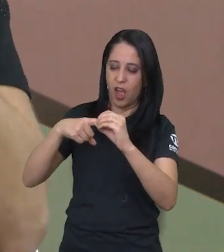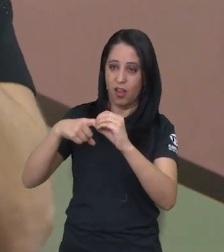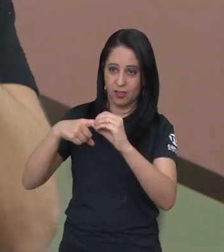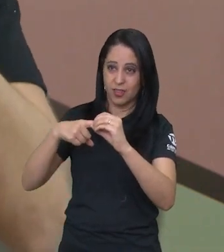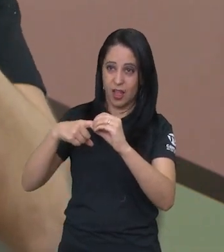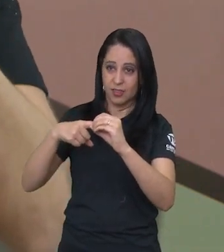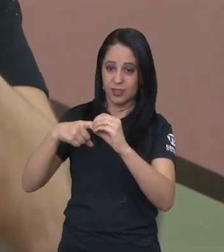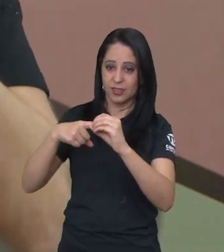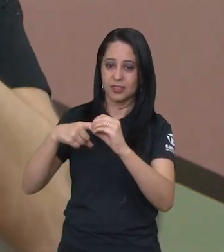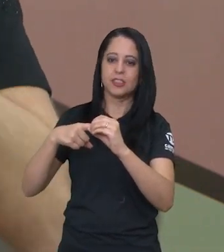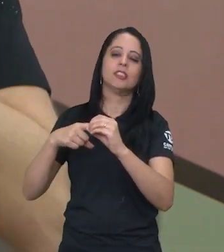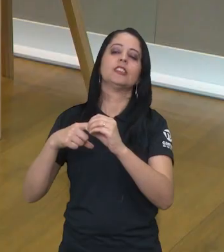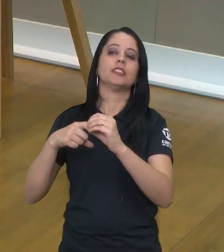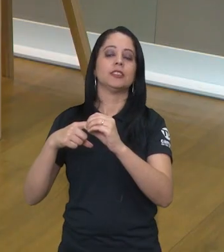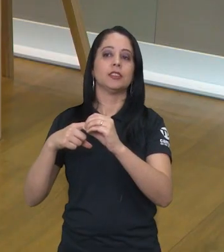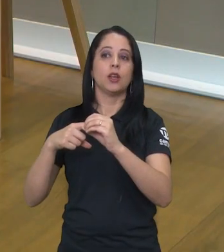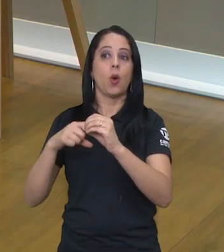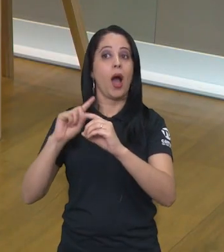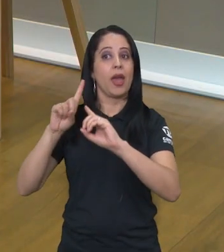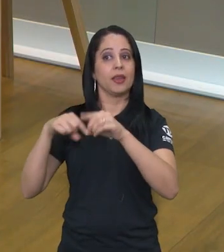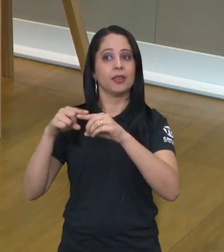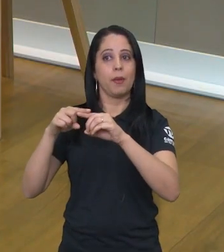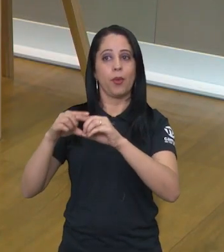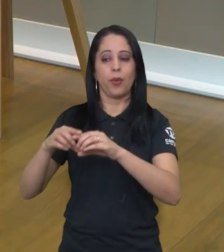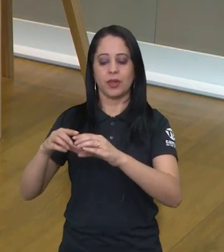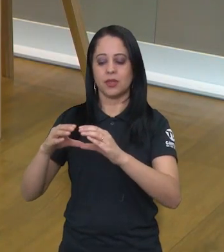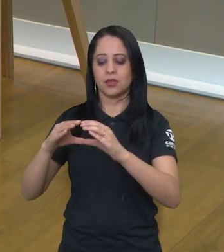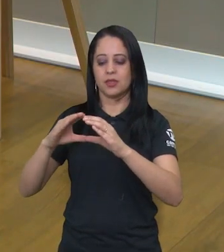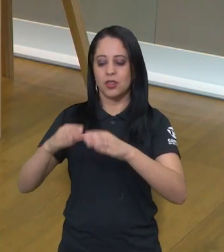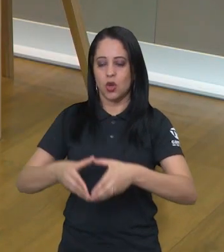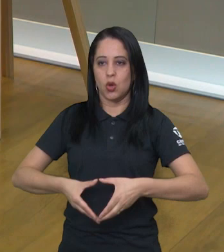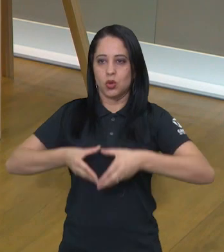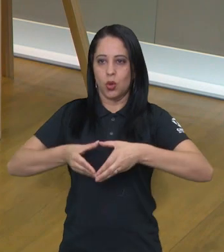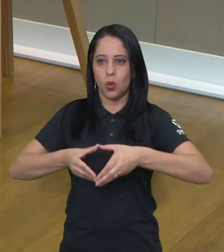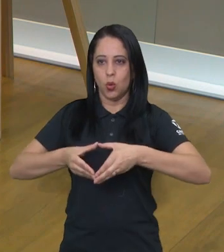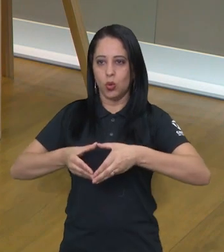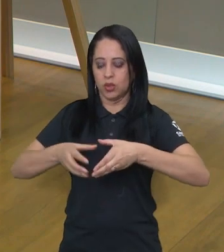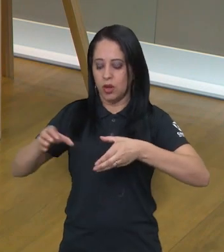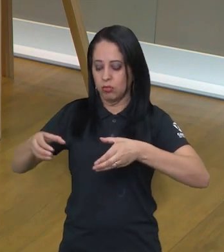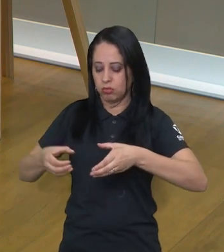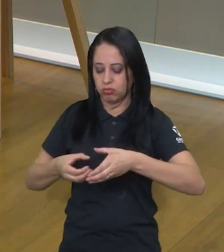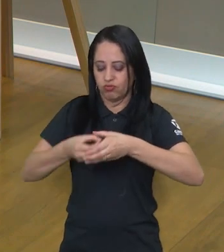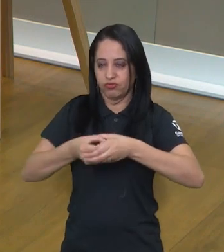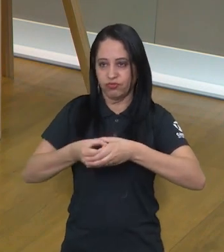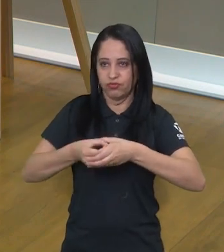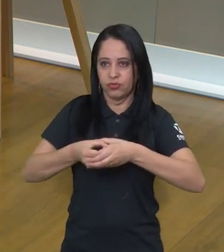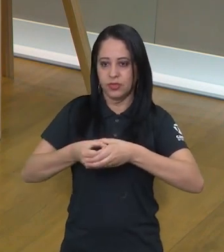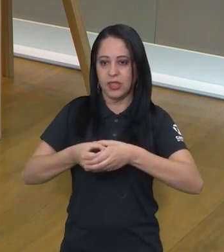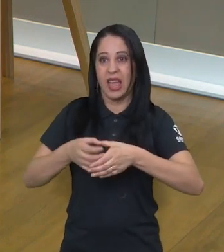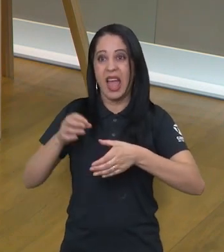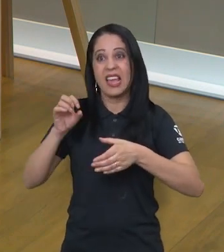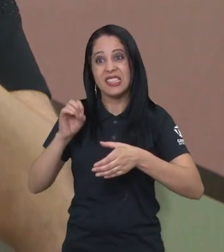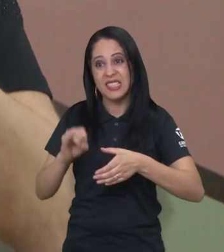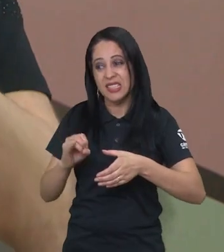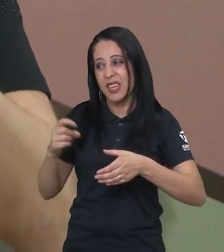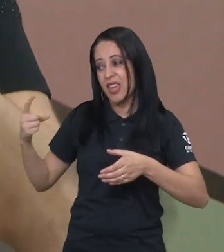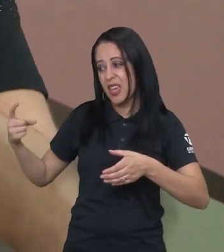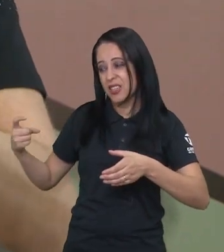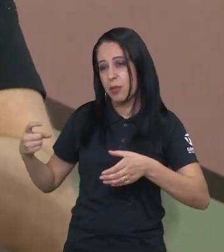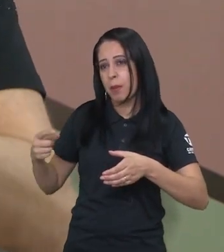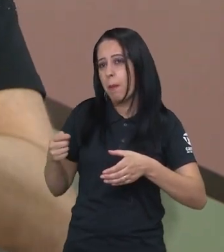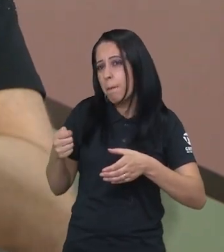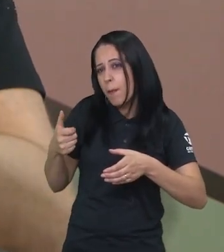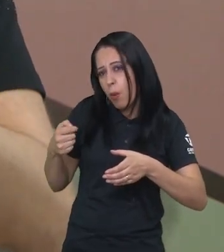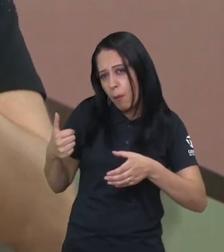do óvulo, né? Muitas vezes isso é feito se a gente tem uma contagem de espermatozoide muito baixa, mas também a